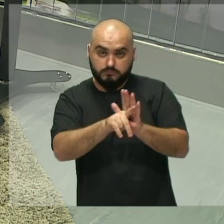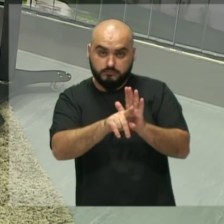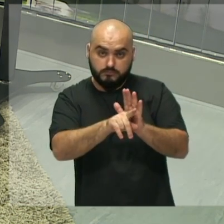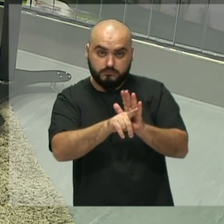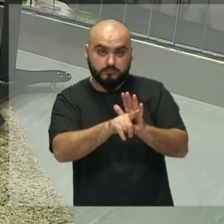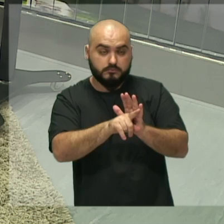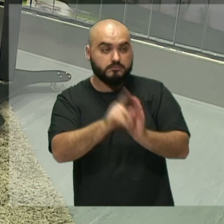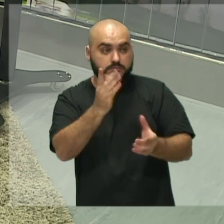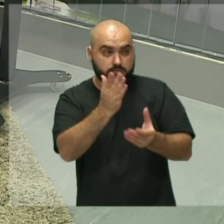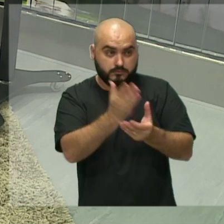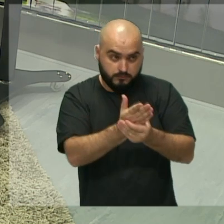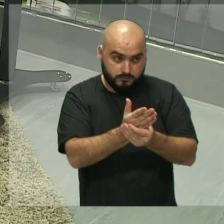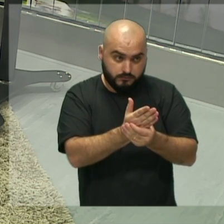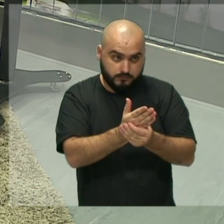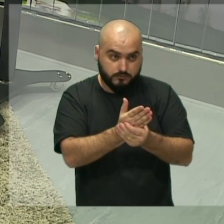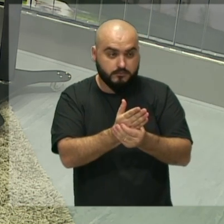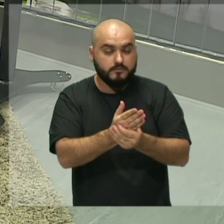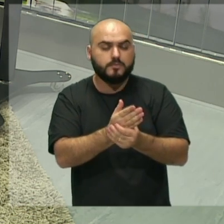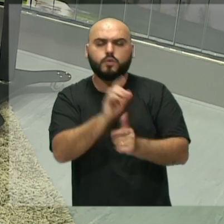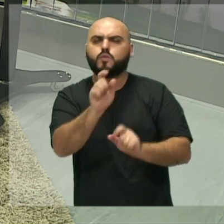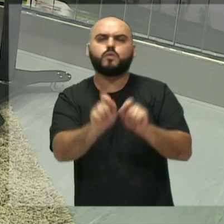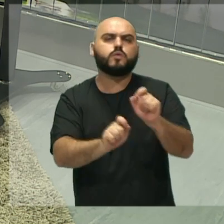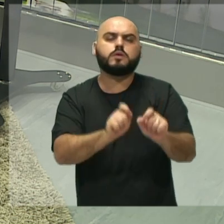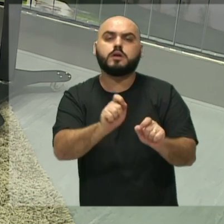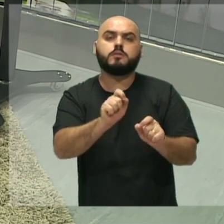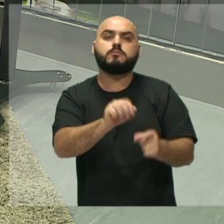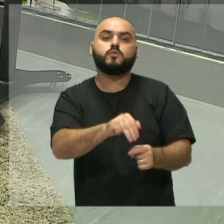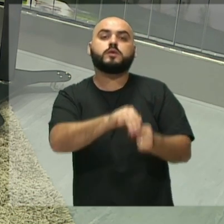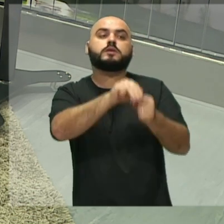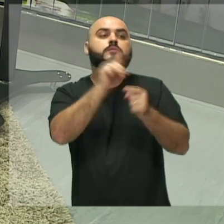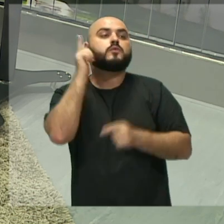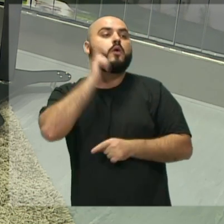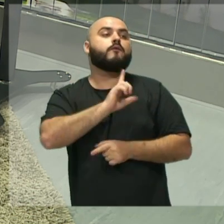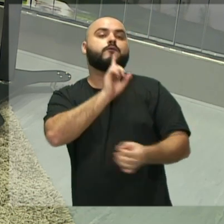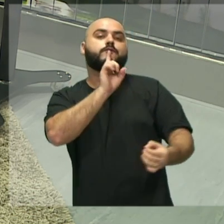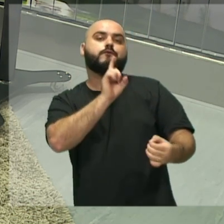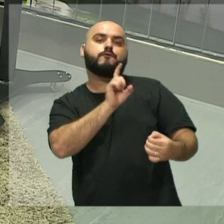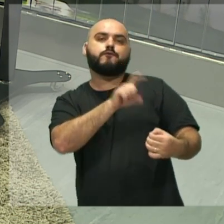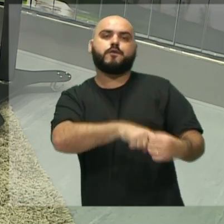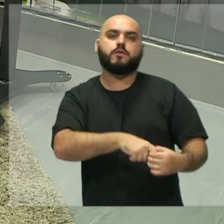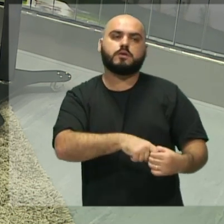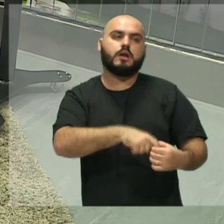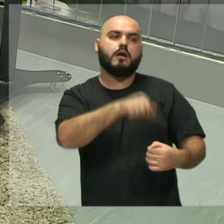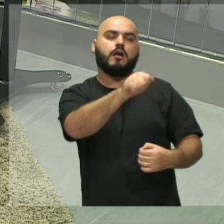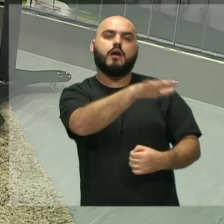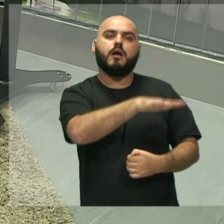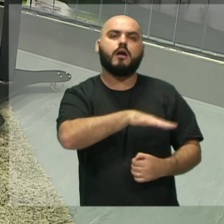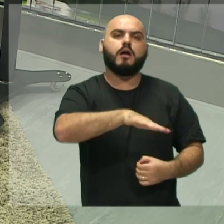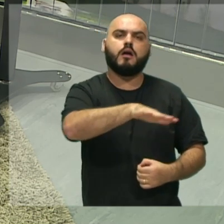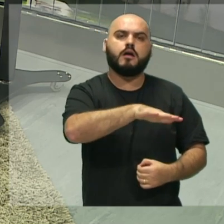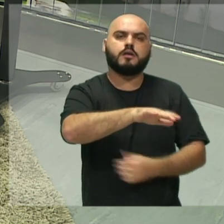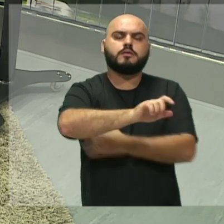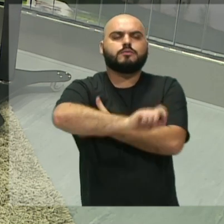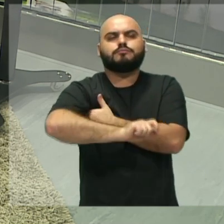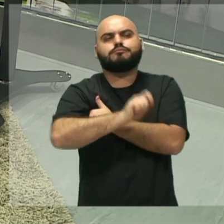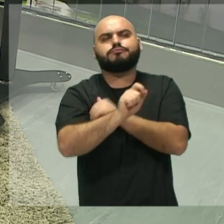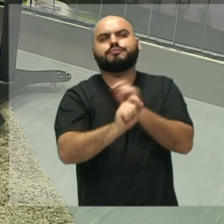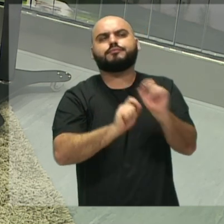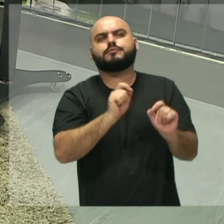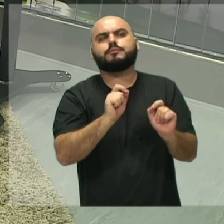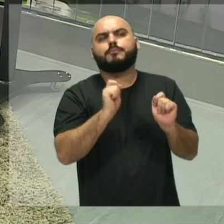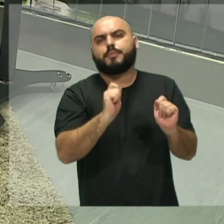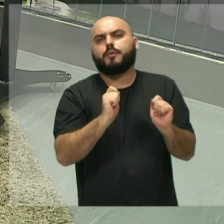municipal possa ter acesso àquela região, e porque o transtorno acaba tomando proporções